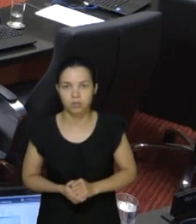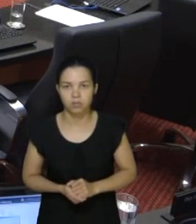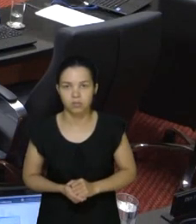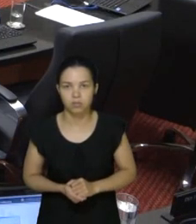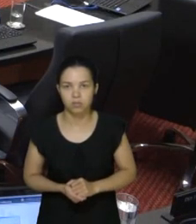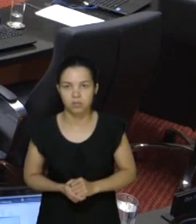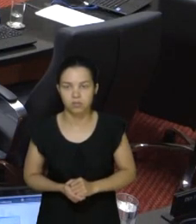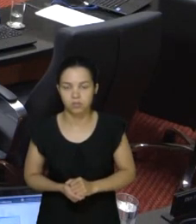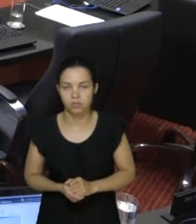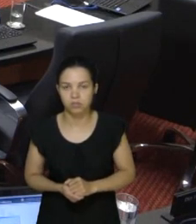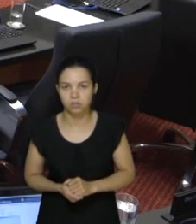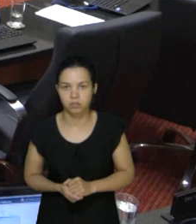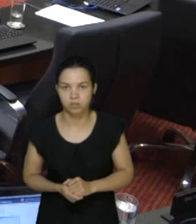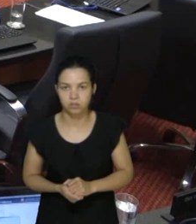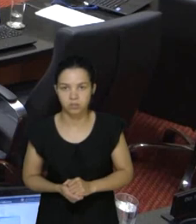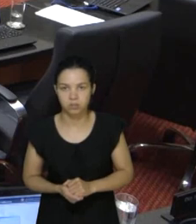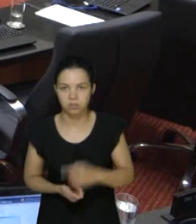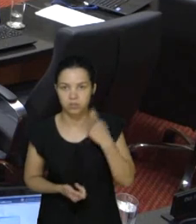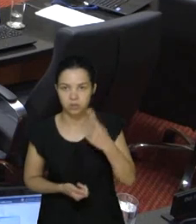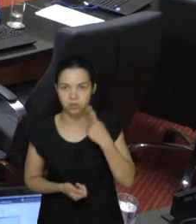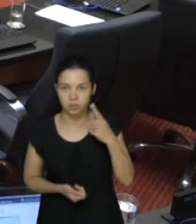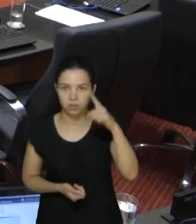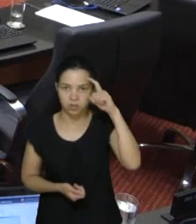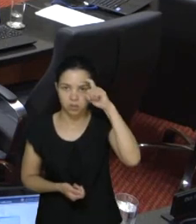Estou vendo lá o deputado Marcos Vieira.